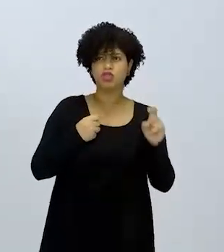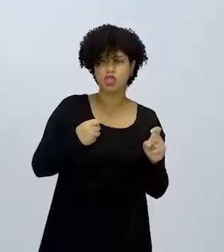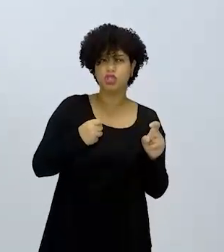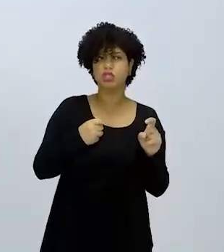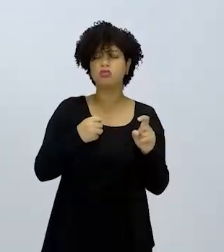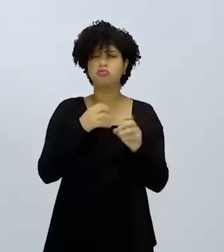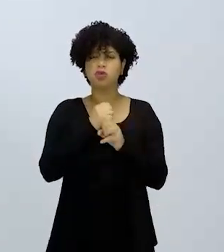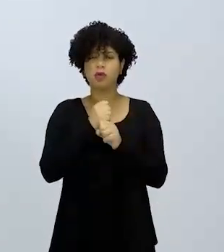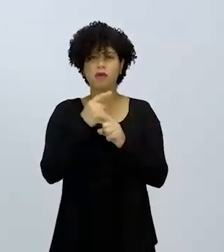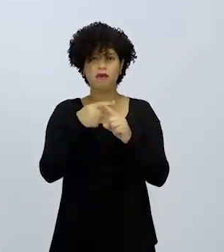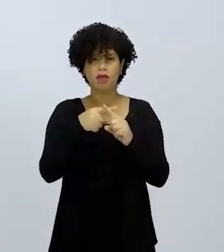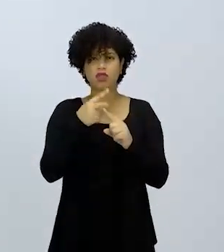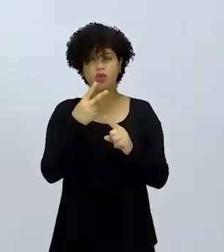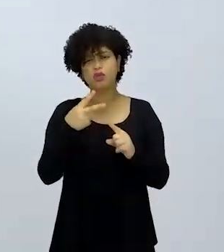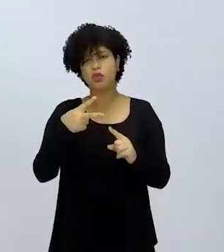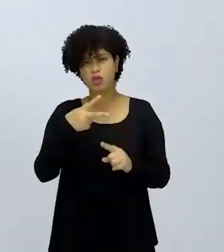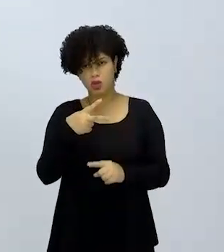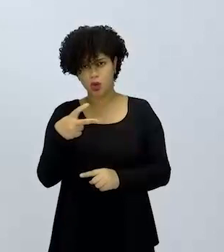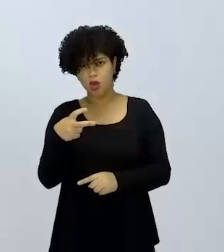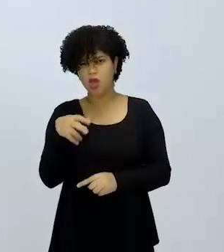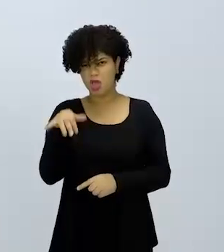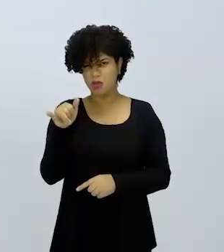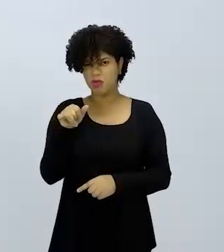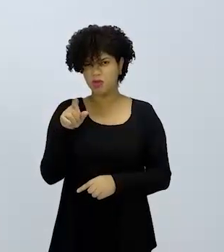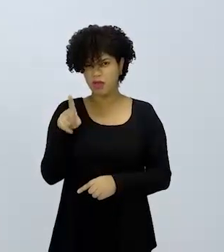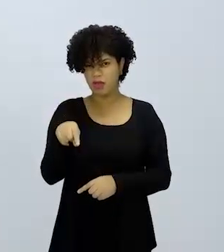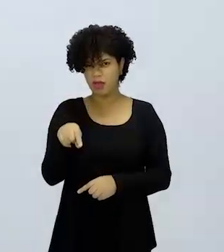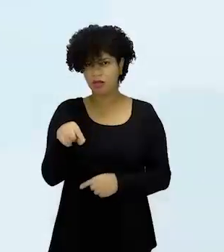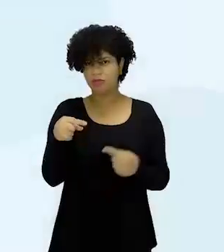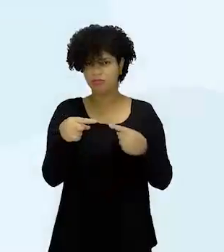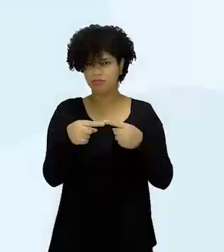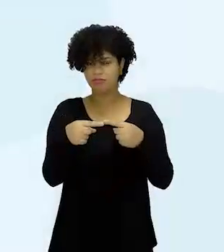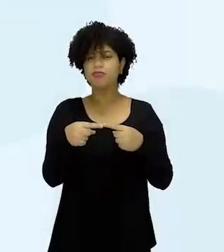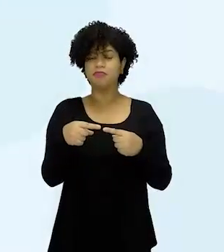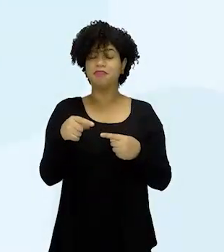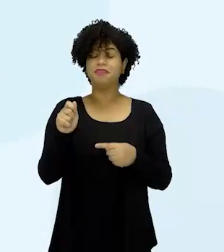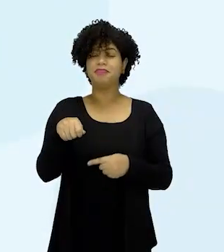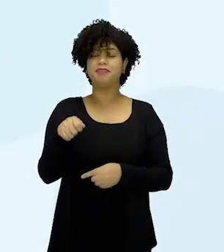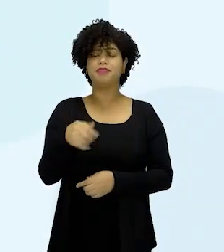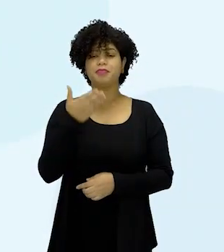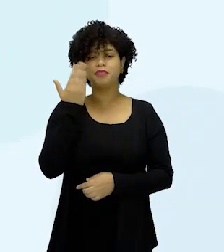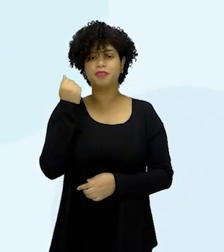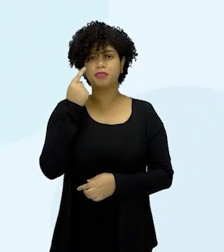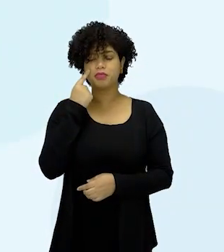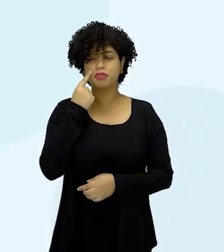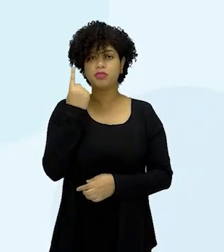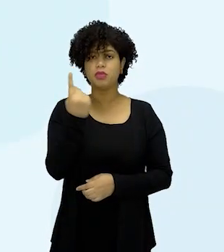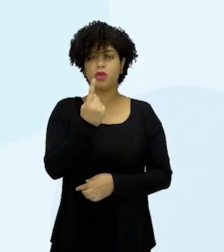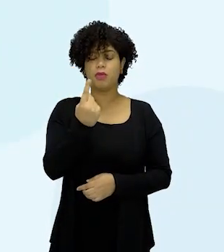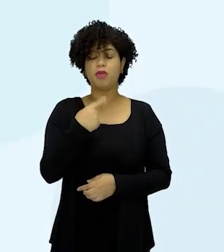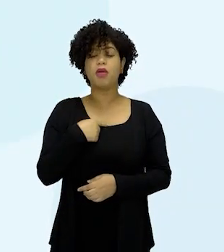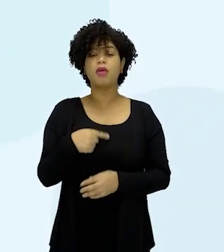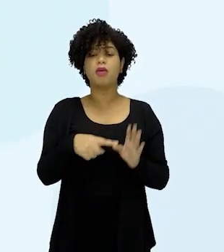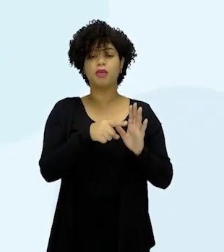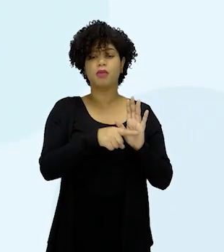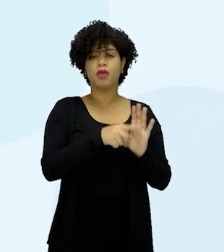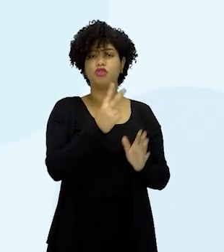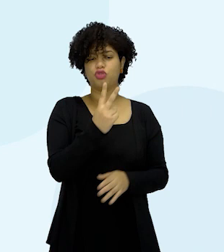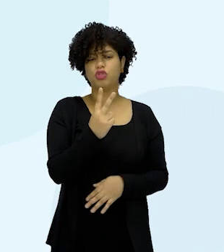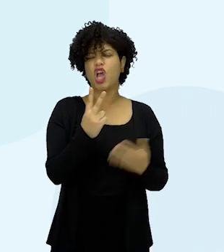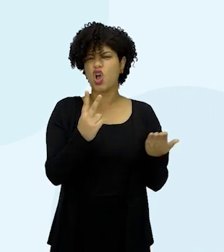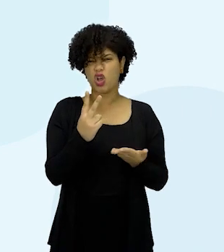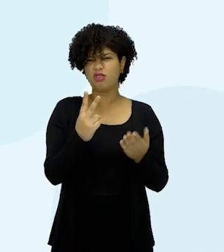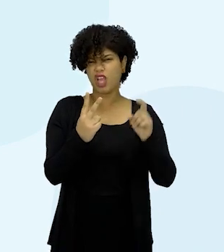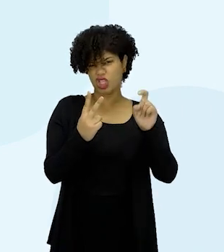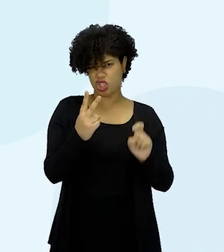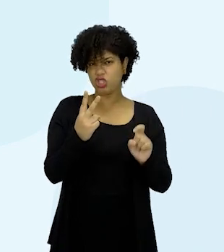vezes 2, descobrir um valor do y e se for possível ligar? Então vamos lá, ó. Vou começar aqui com o meu primeiro valor, o menos 2. Dessa vez eu vou chamar de x, não vou